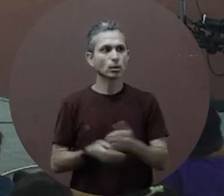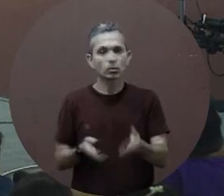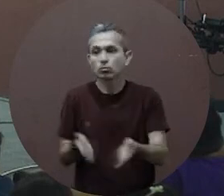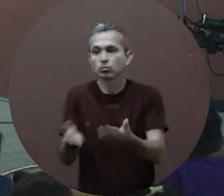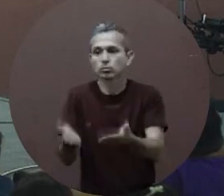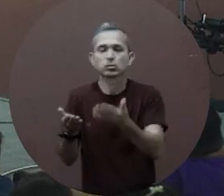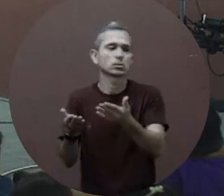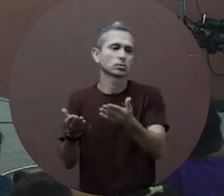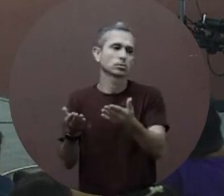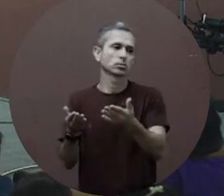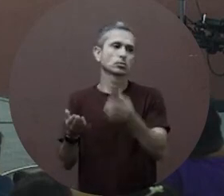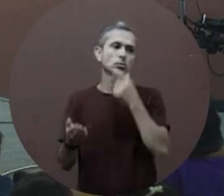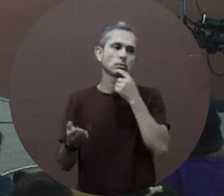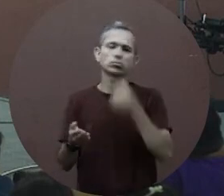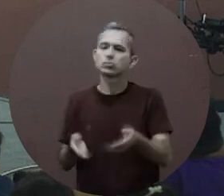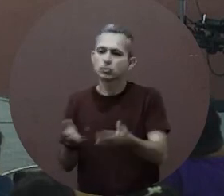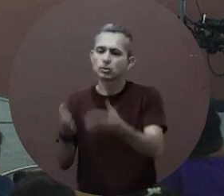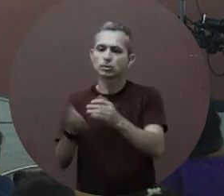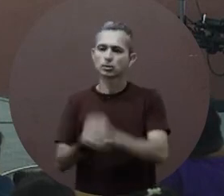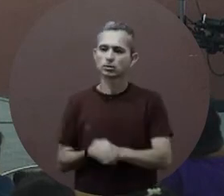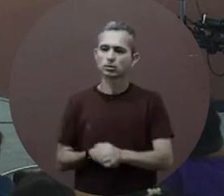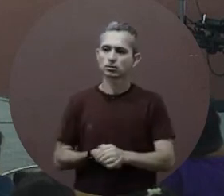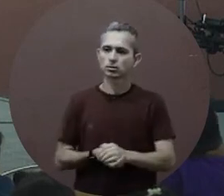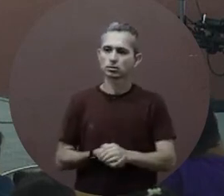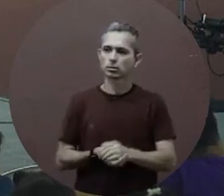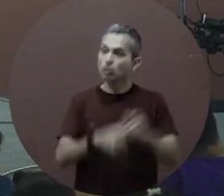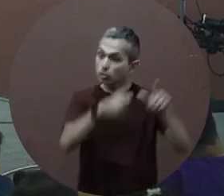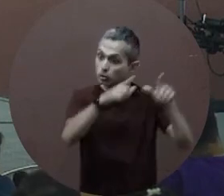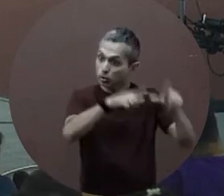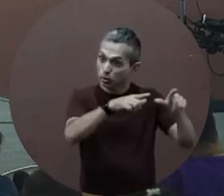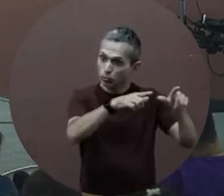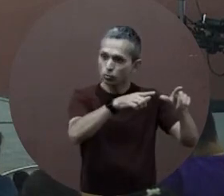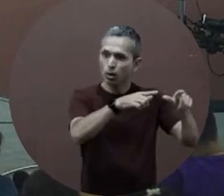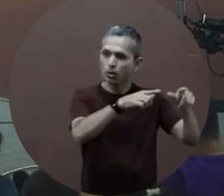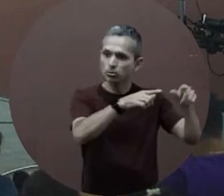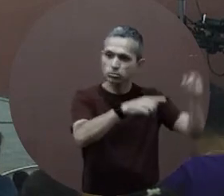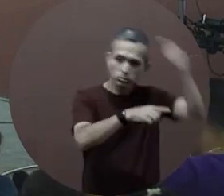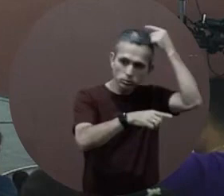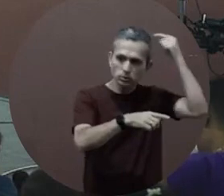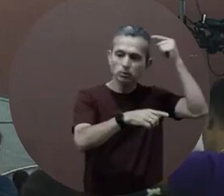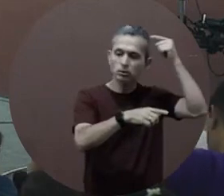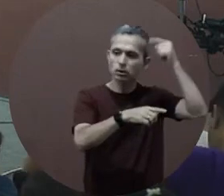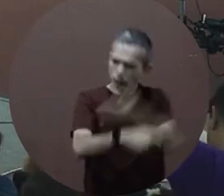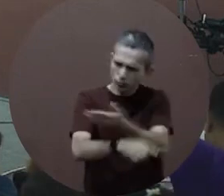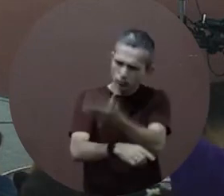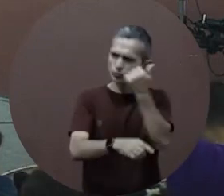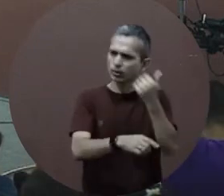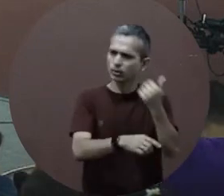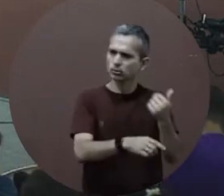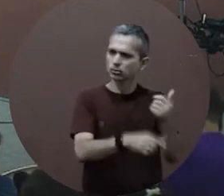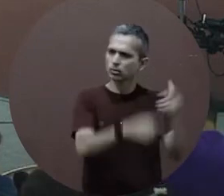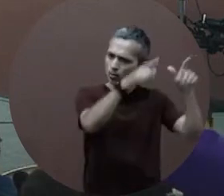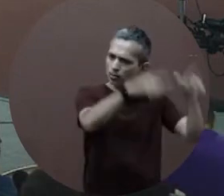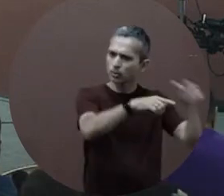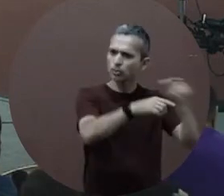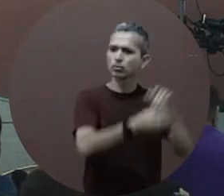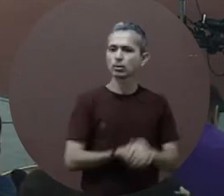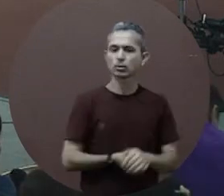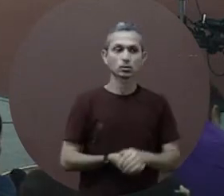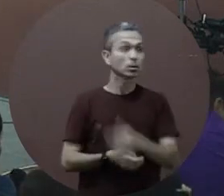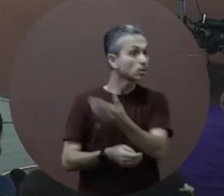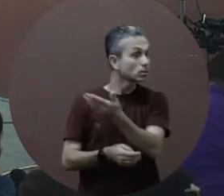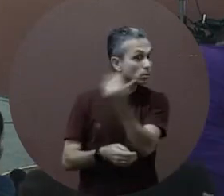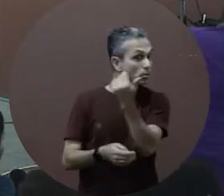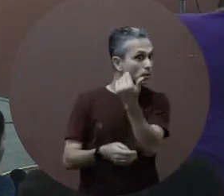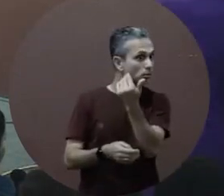sangue. Entre nesse espaço. A palavra aqui, ocupe esse espaço. Palavra da moda agora,